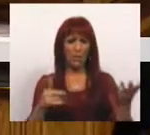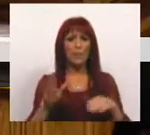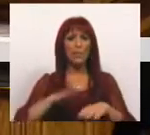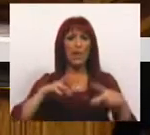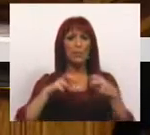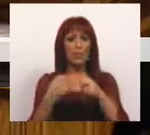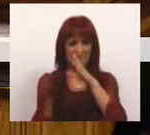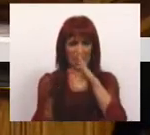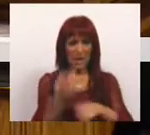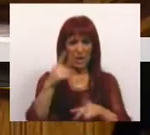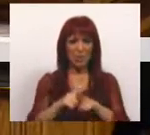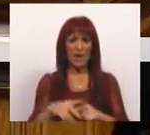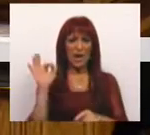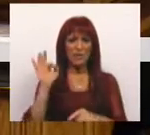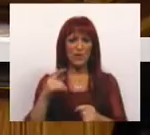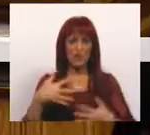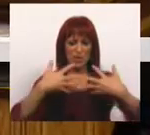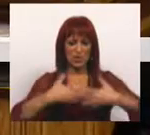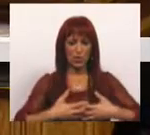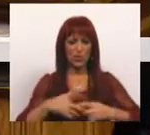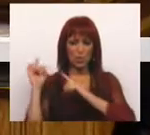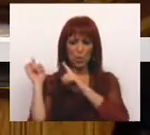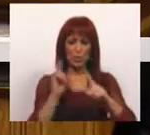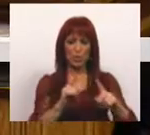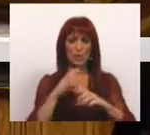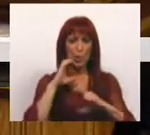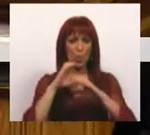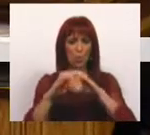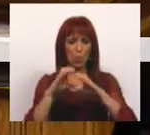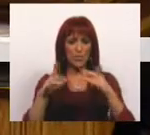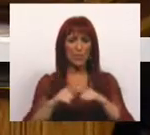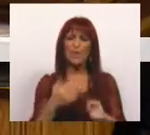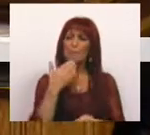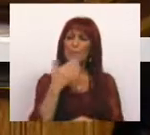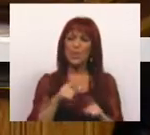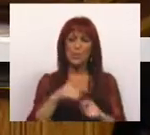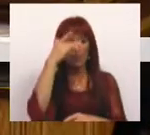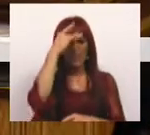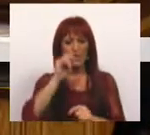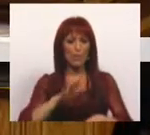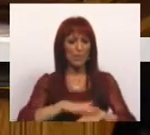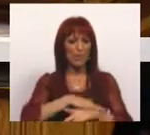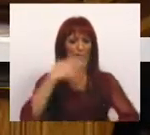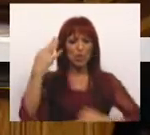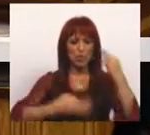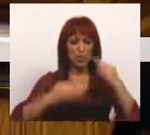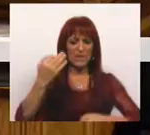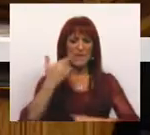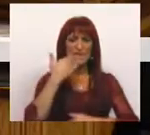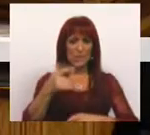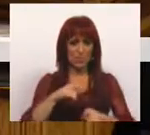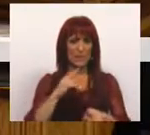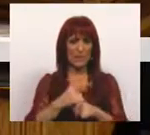ao problema criado, a Federação dos Sindicatos de Transportes e Comunicações solicitou um parecer à Provedoria de Justiça